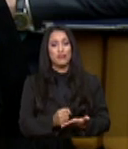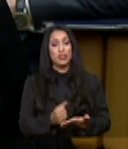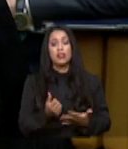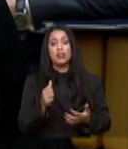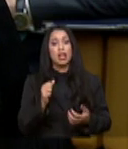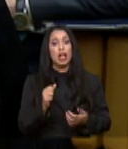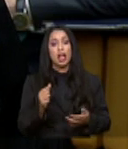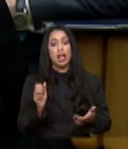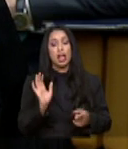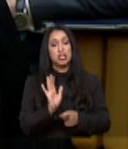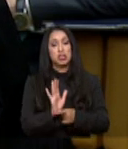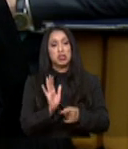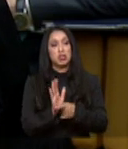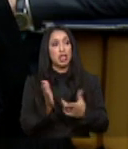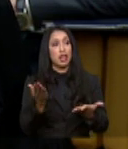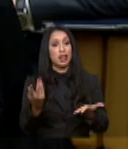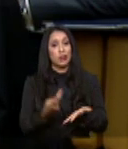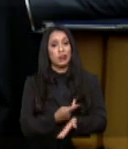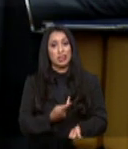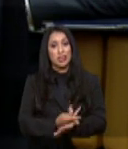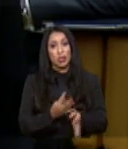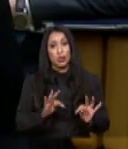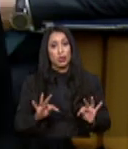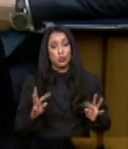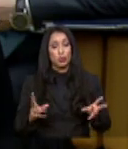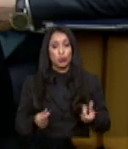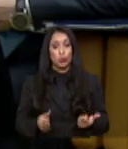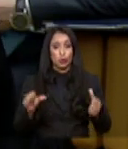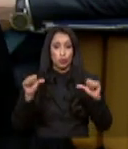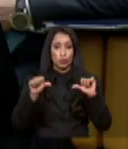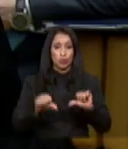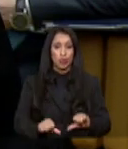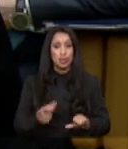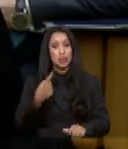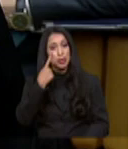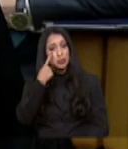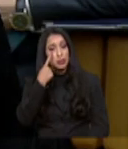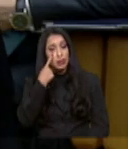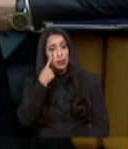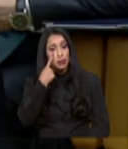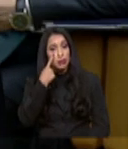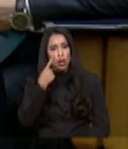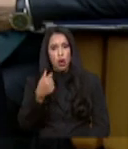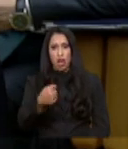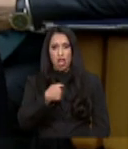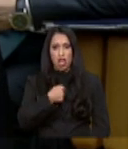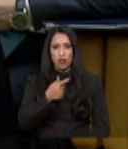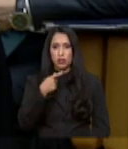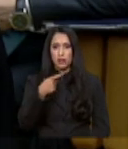presenciando e vivendo. E não sou eu nessa tarde que tenho dito isso.